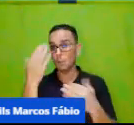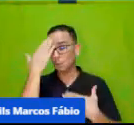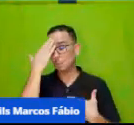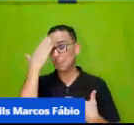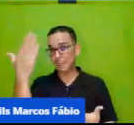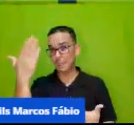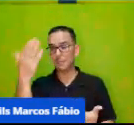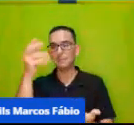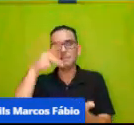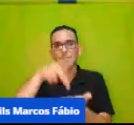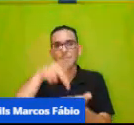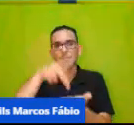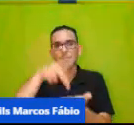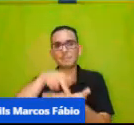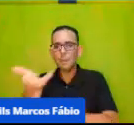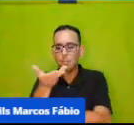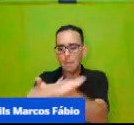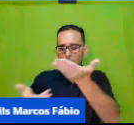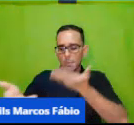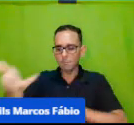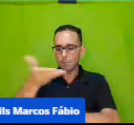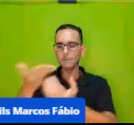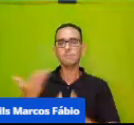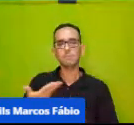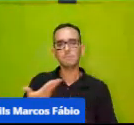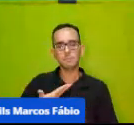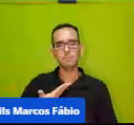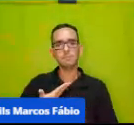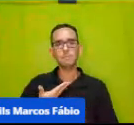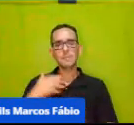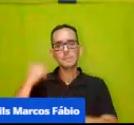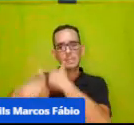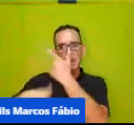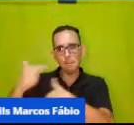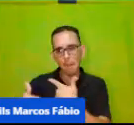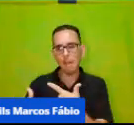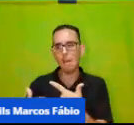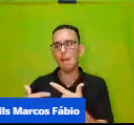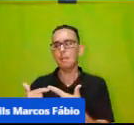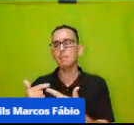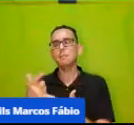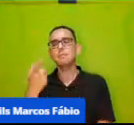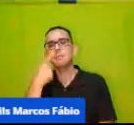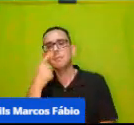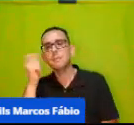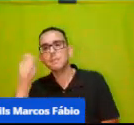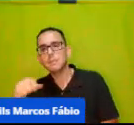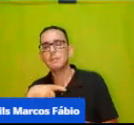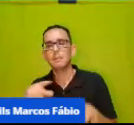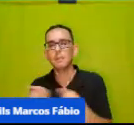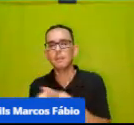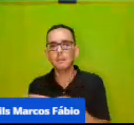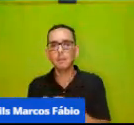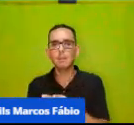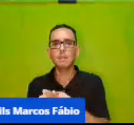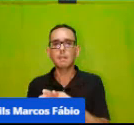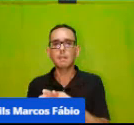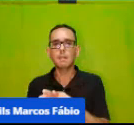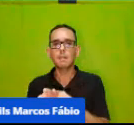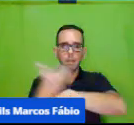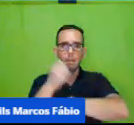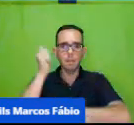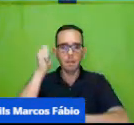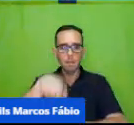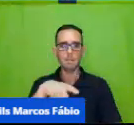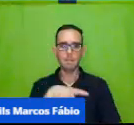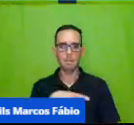são parceiros, né, dos trabalhos, né, as formações que a gente se recorda no presencial sempre tiveram participando. E